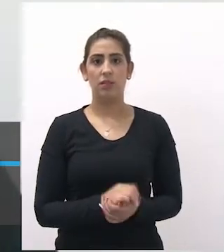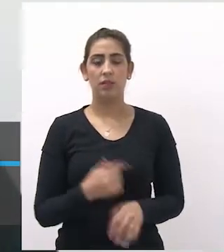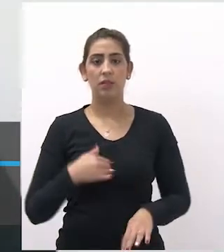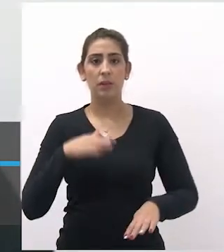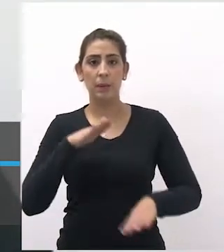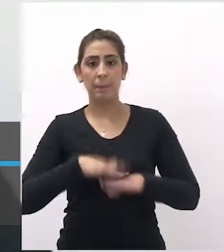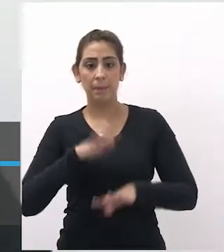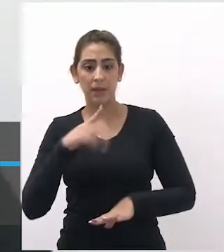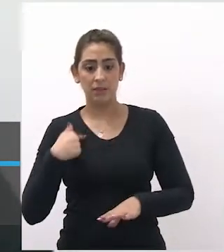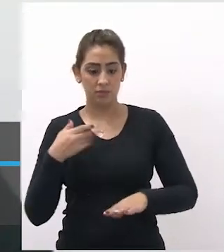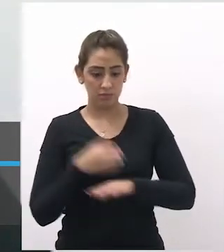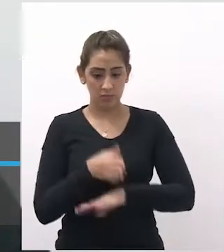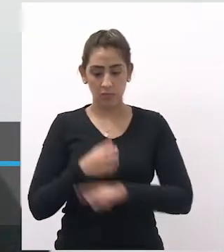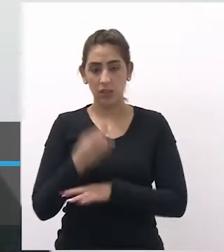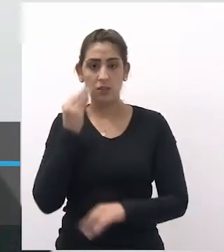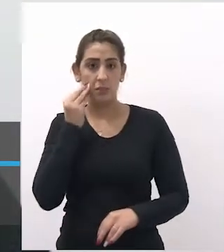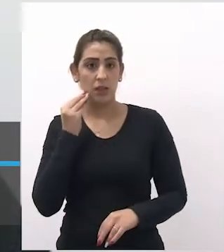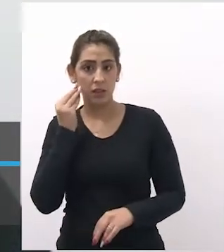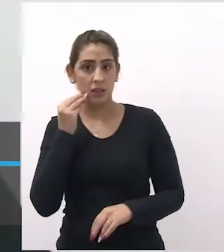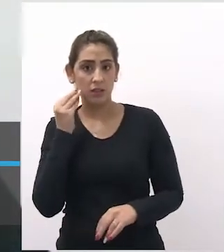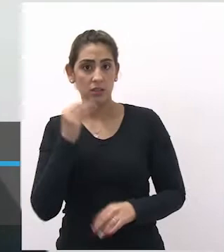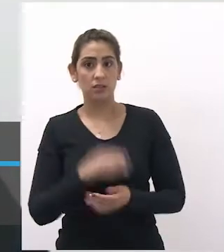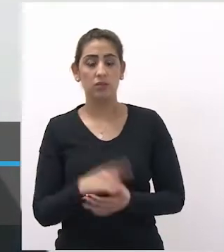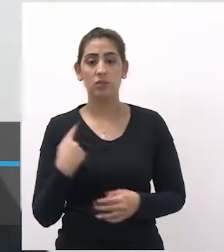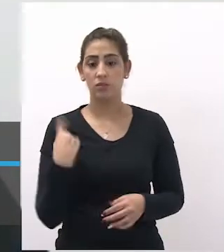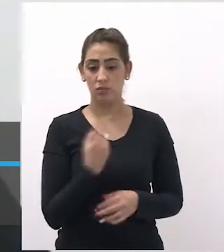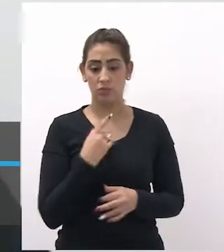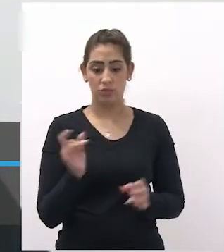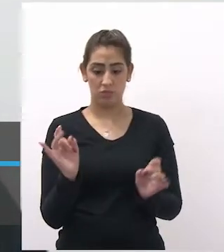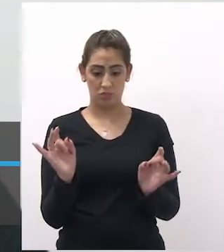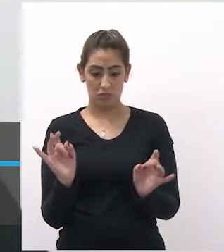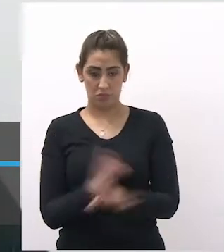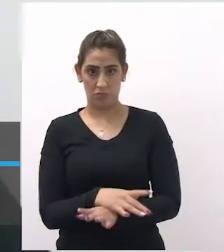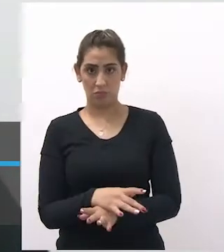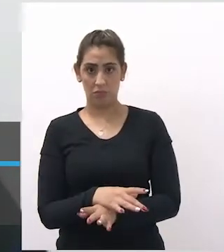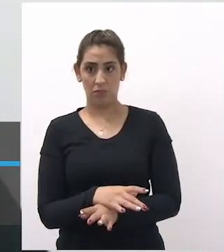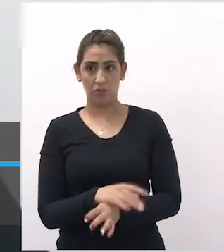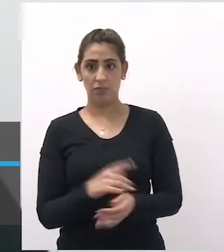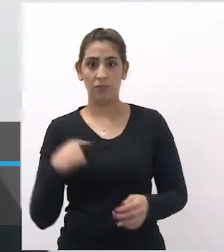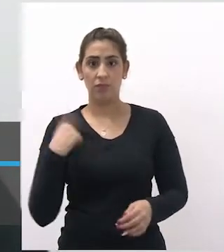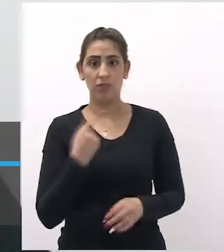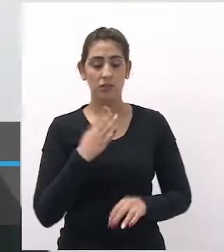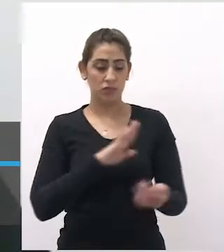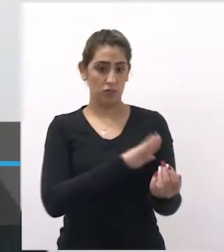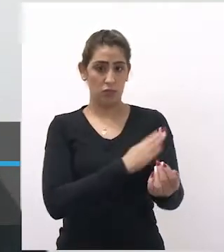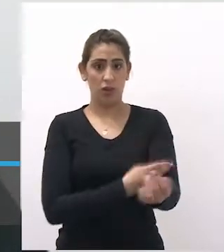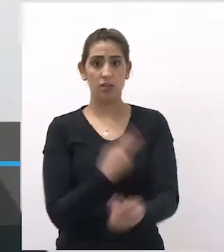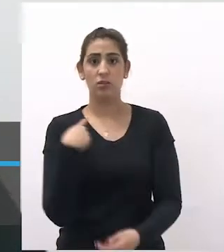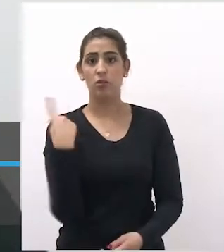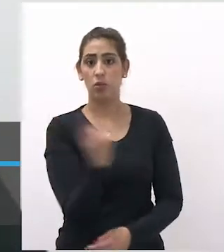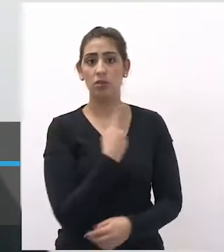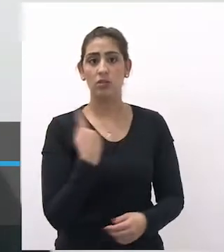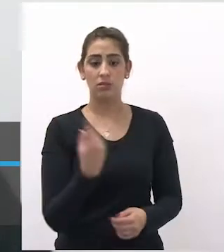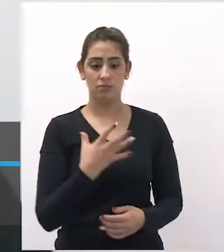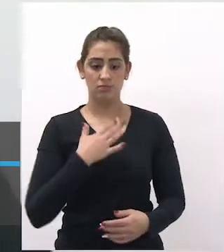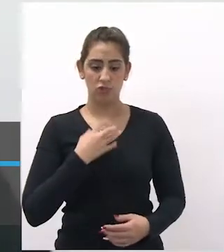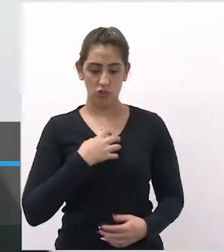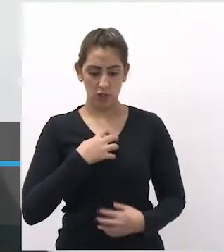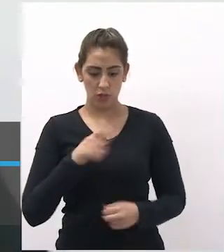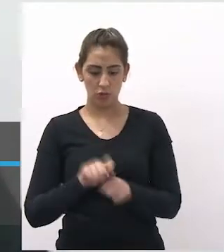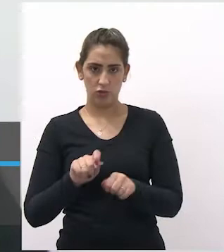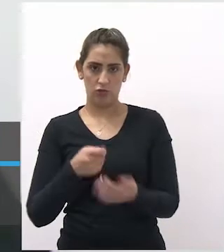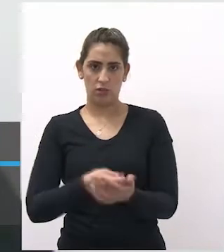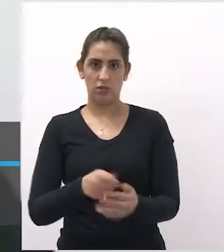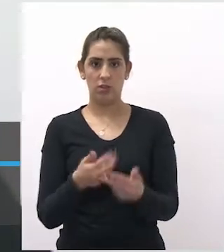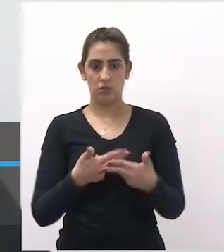partilha experiências, mais a gente aumenta o nosso arcabouço e a gente fortalece as nossas atitudes. É como já se bem falou,